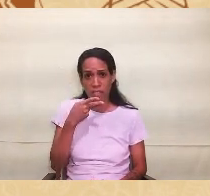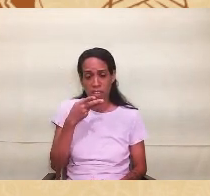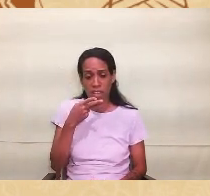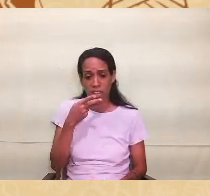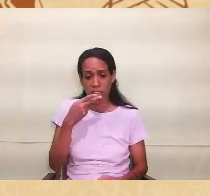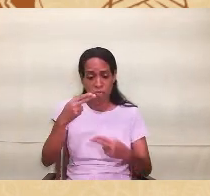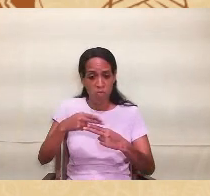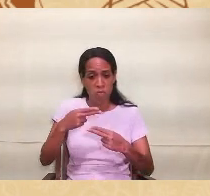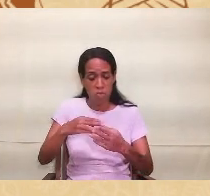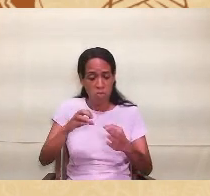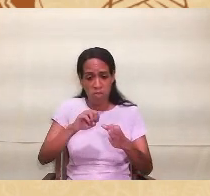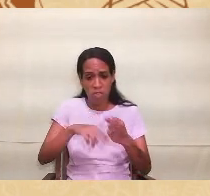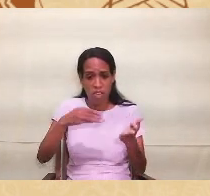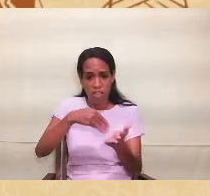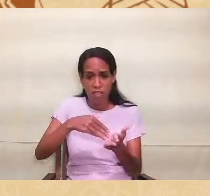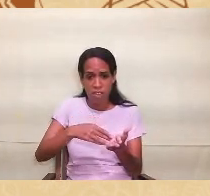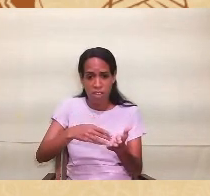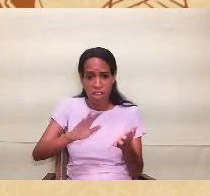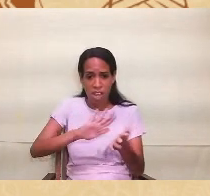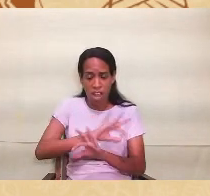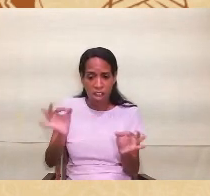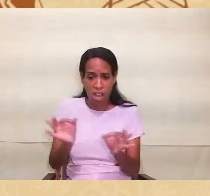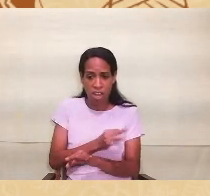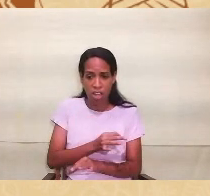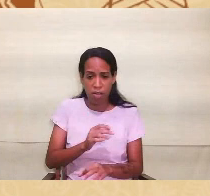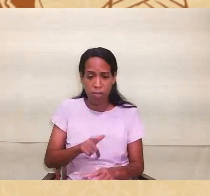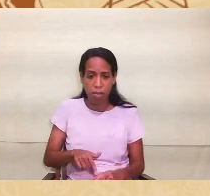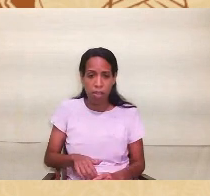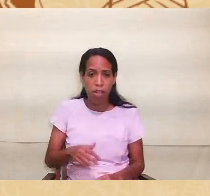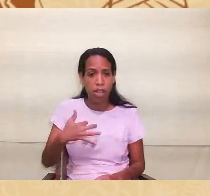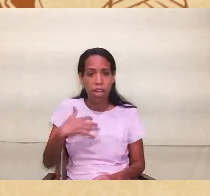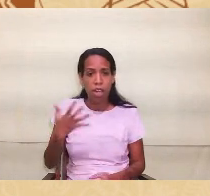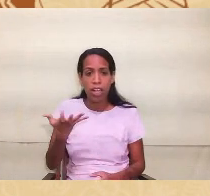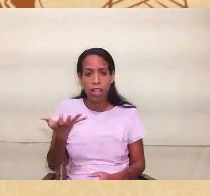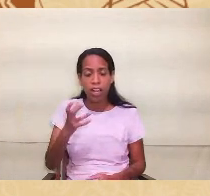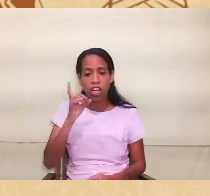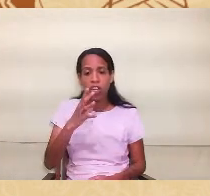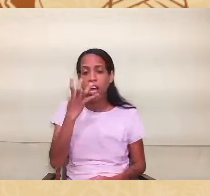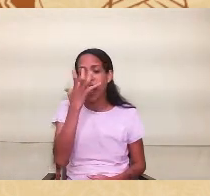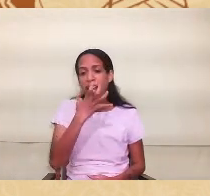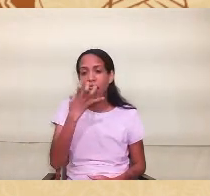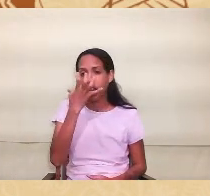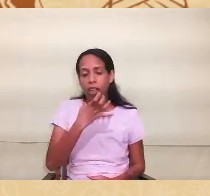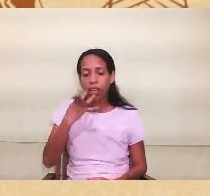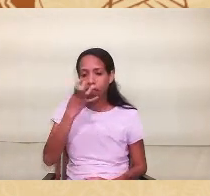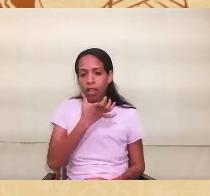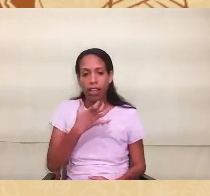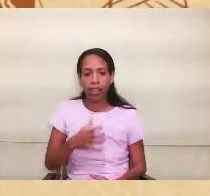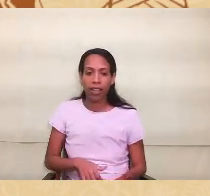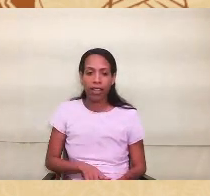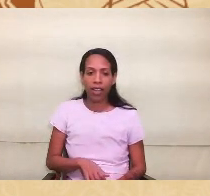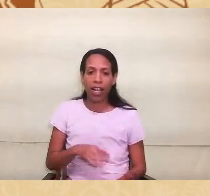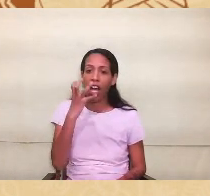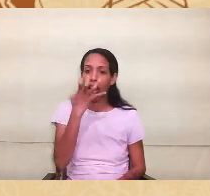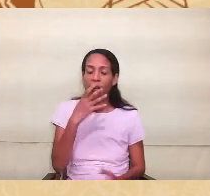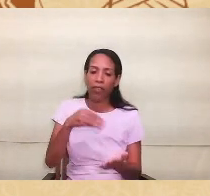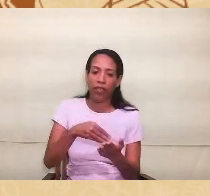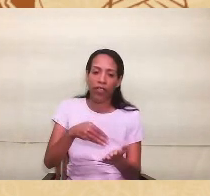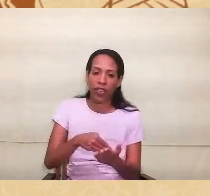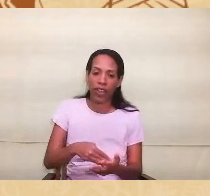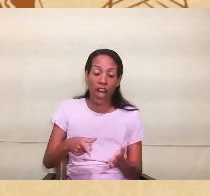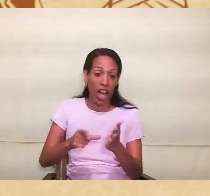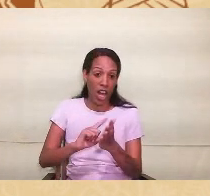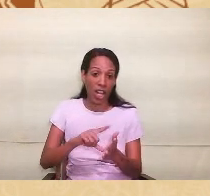final para a gente fechar, Cazé. Eu só quero cantar. Cantar uma então, música final aqui, né? Então, antes de